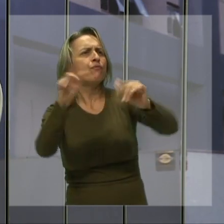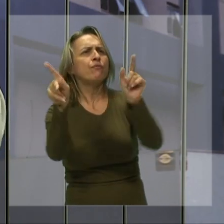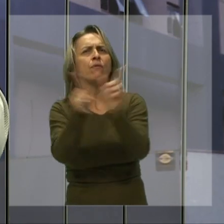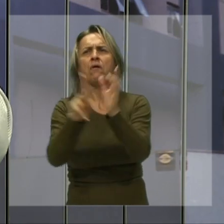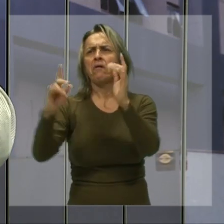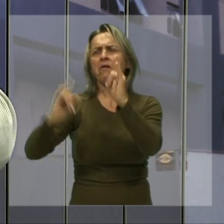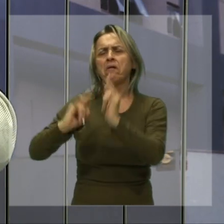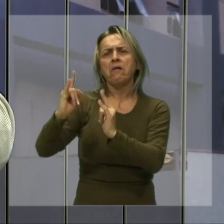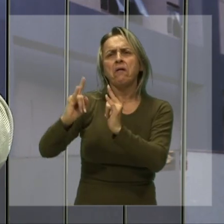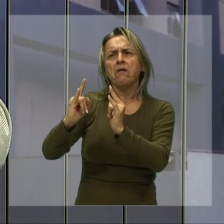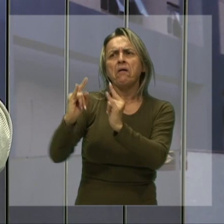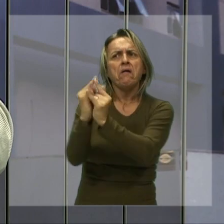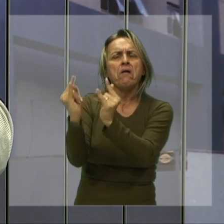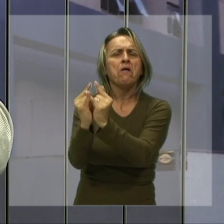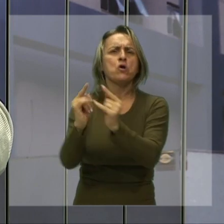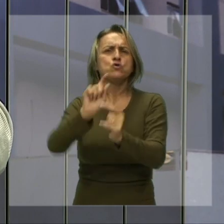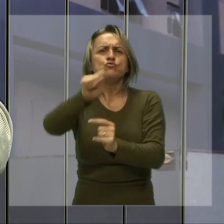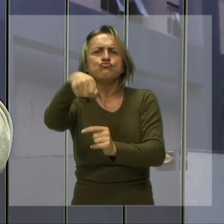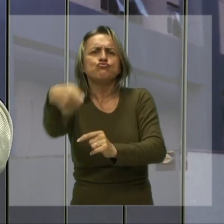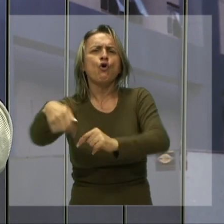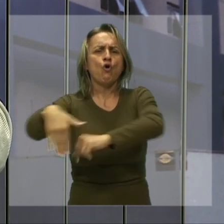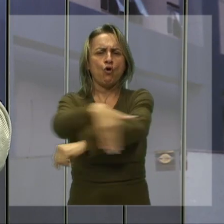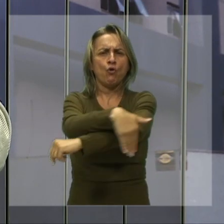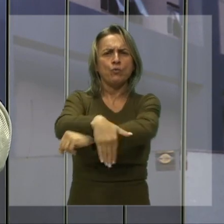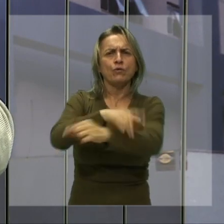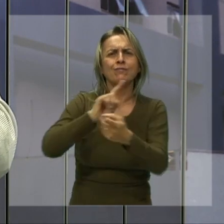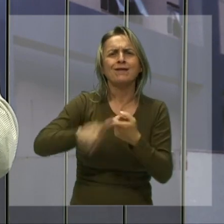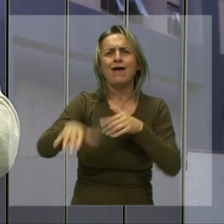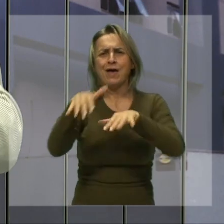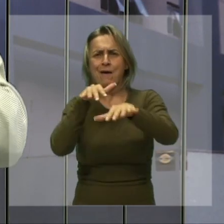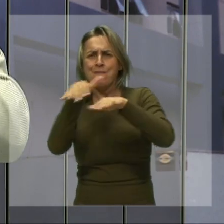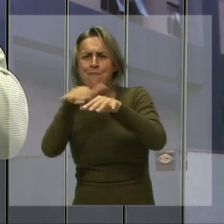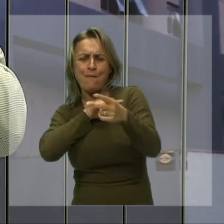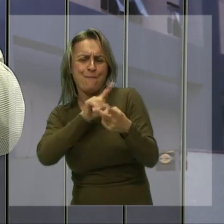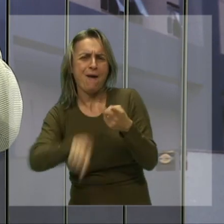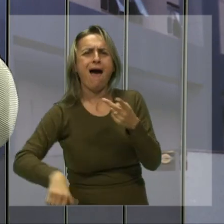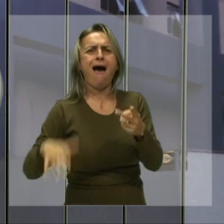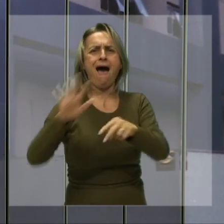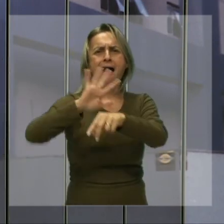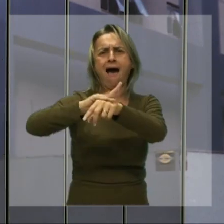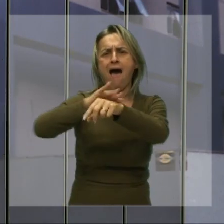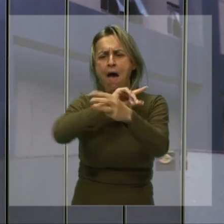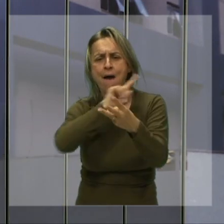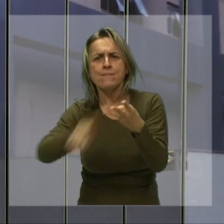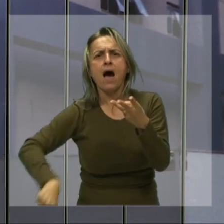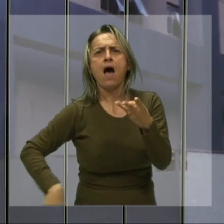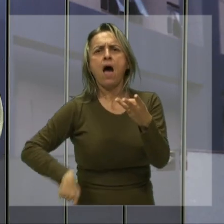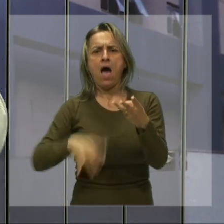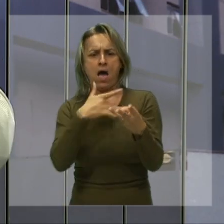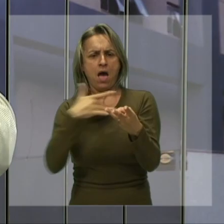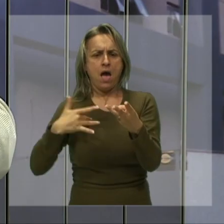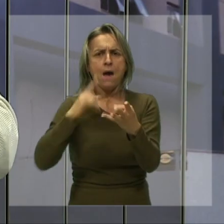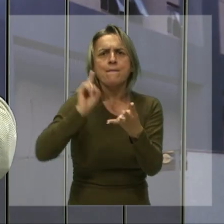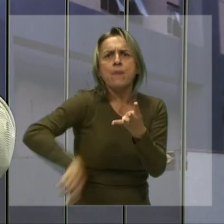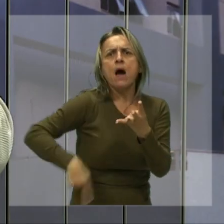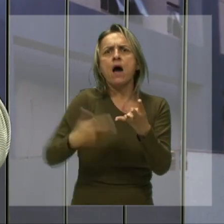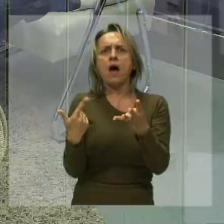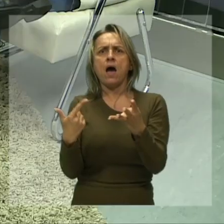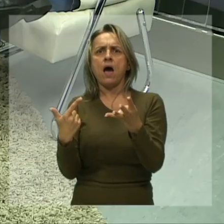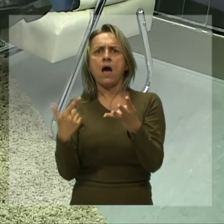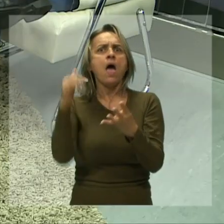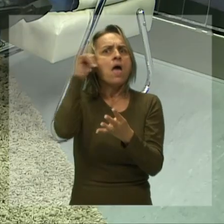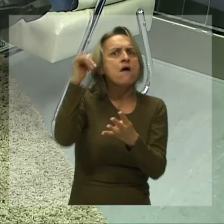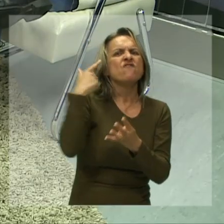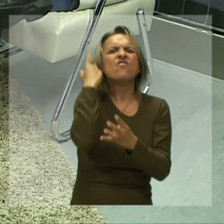sobre o trânsito, sobre as questões para as pessoas não adoecerem, sobre a questão da perturbação do sossego, para respeitar